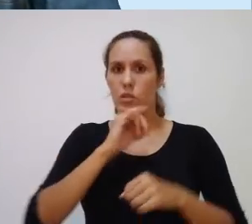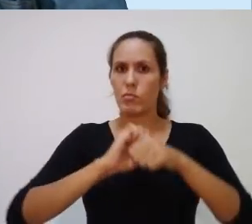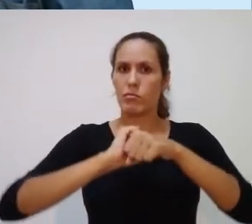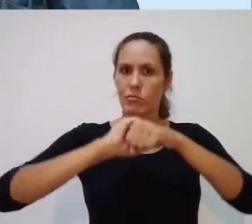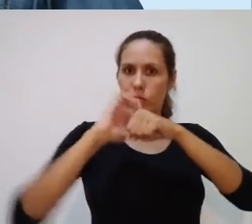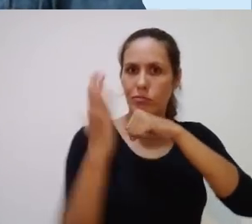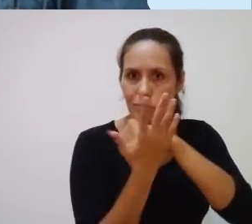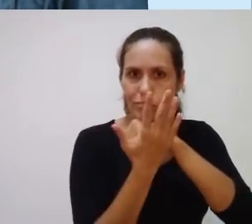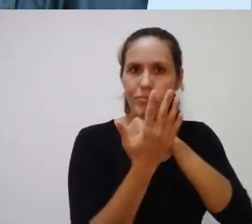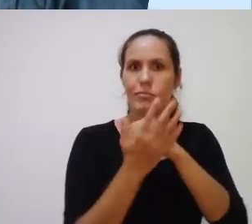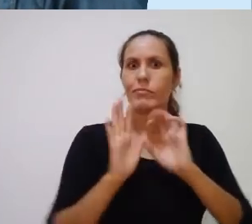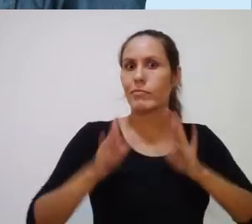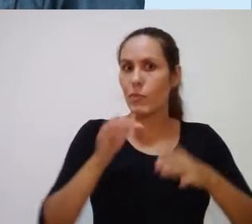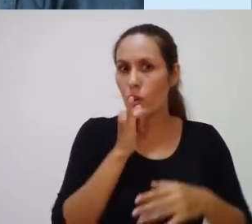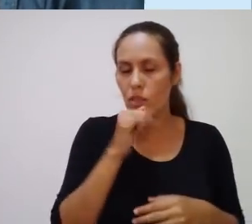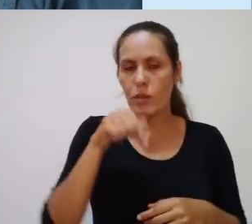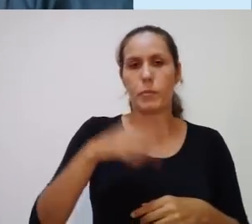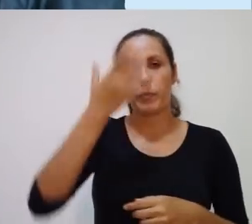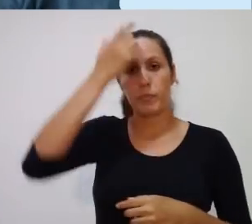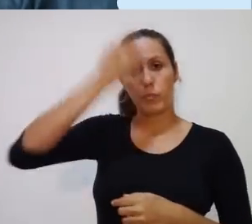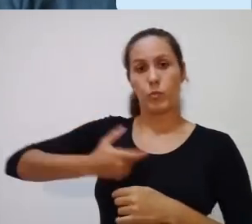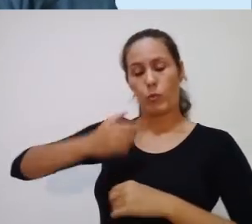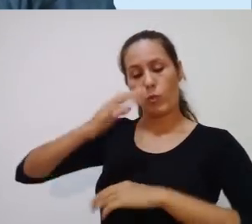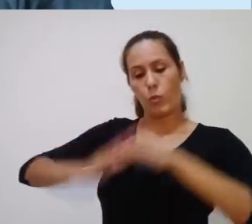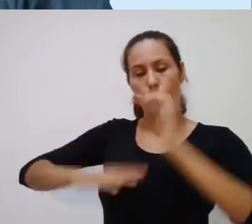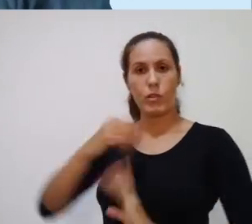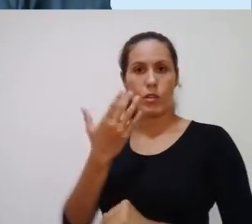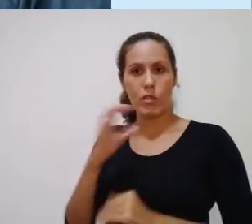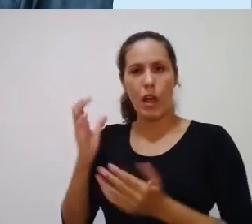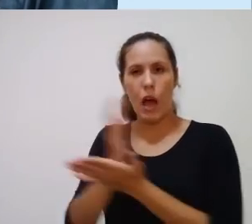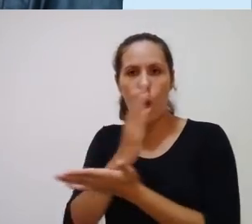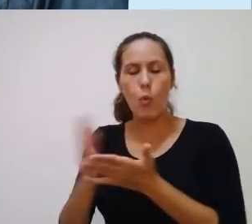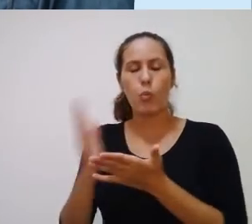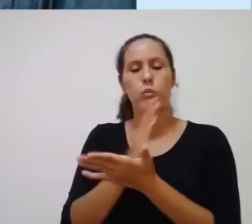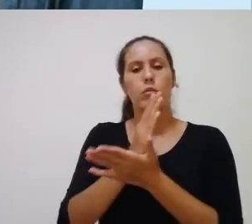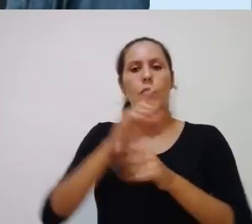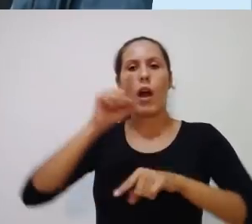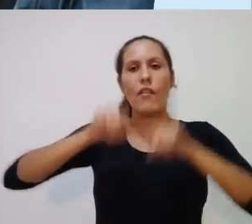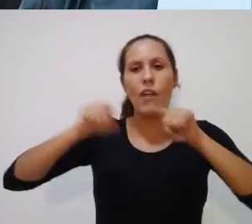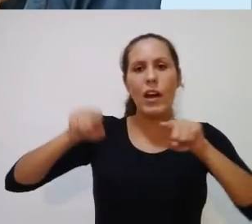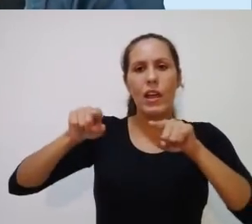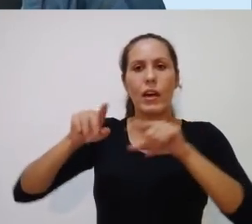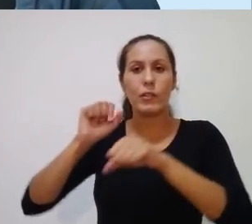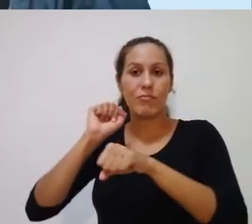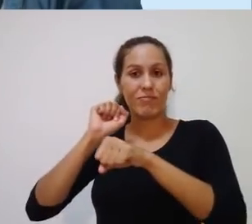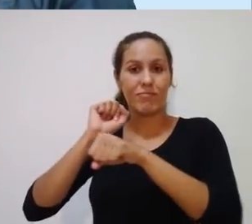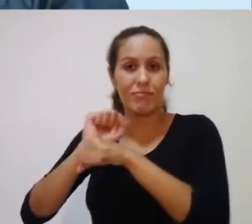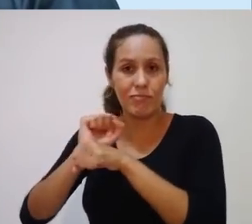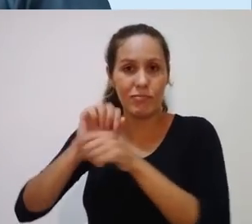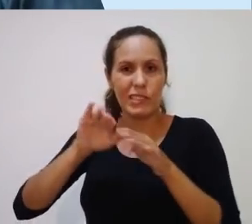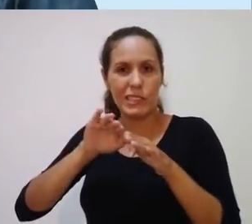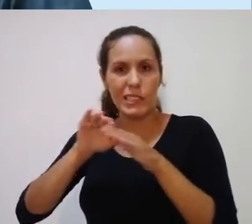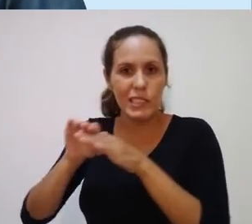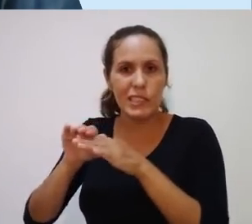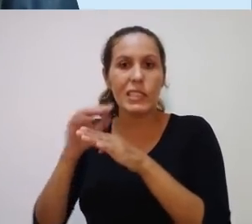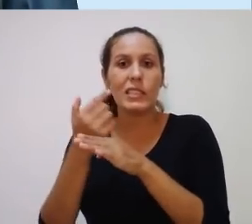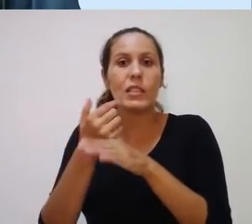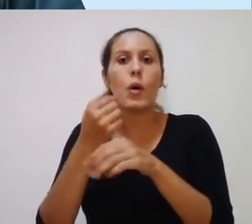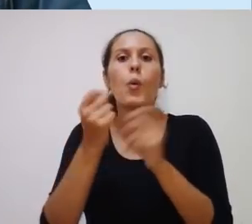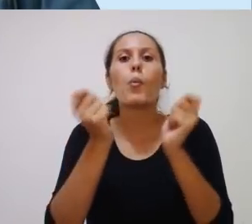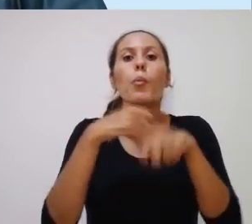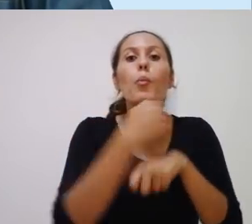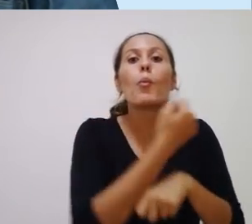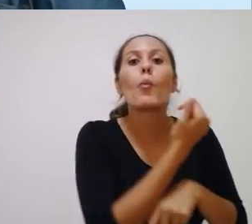cientistas estão deixando algumas variáveis travadas e estão analisando outras potencialidades de variáveis